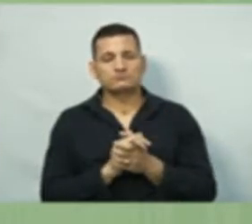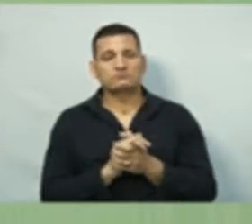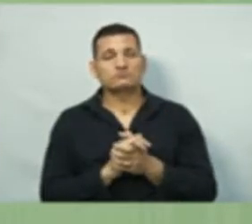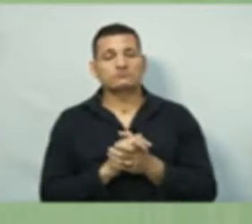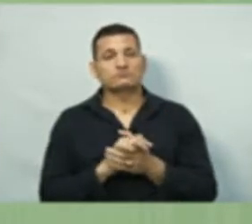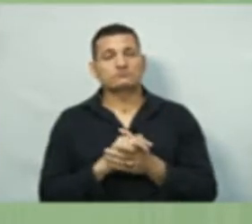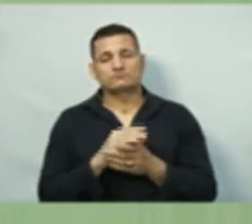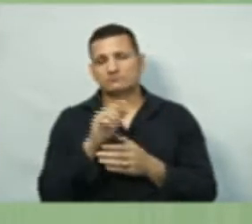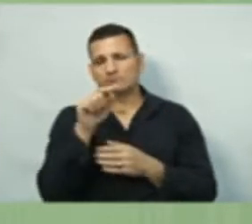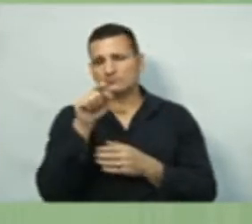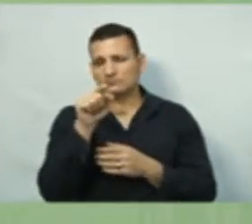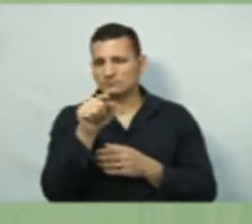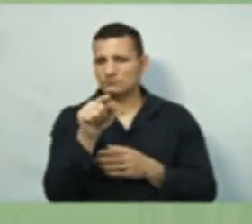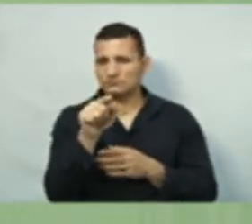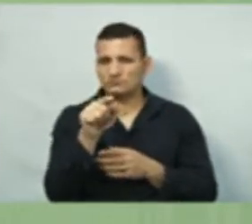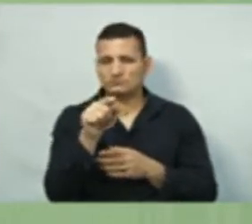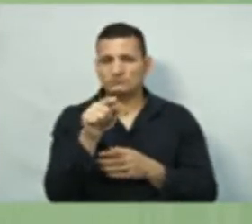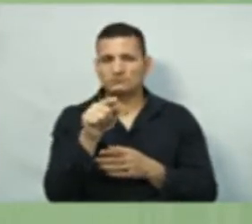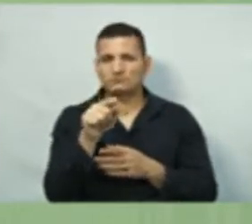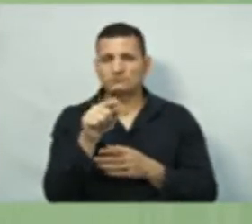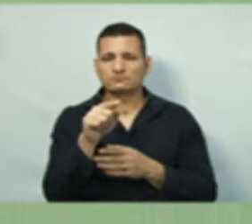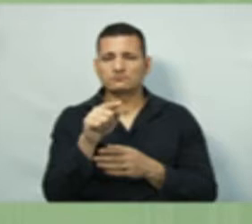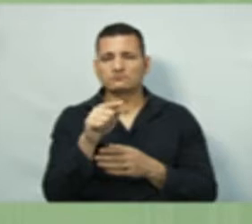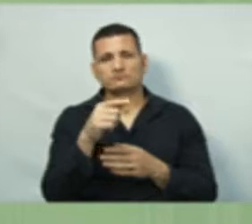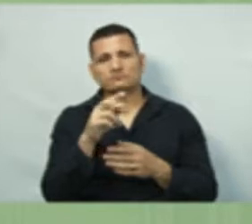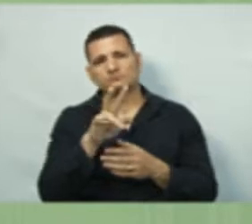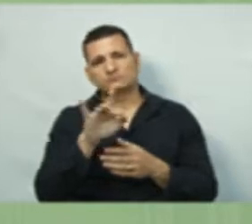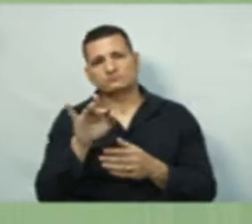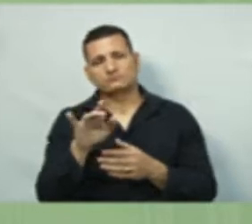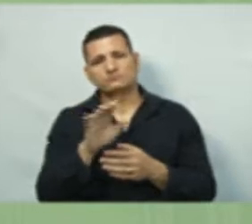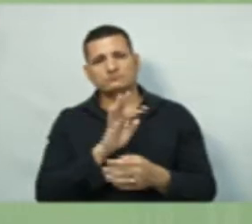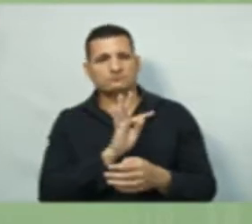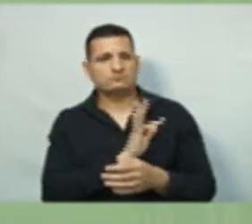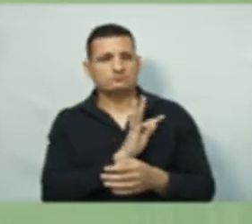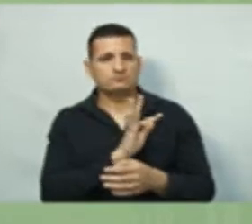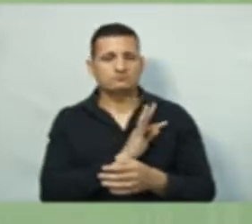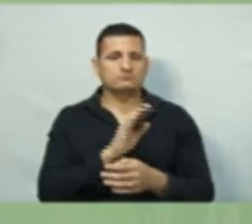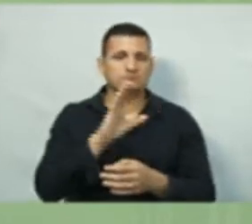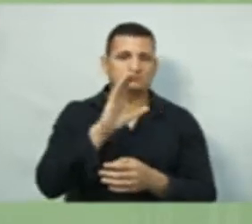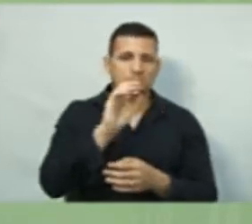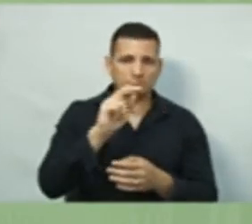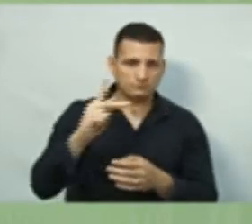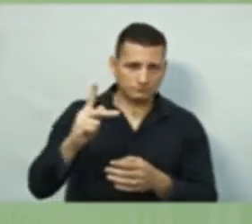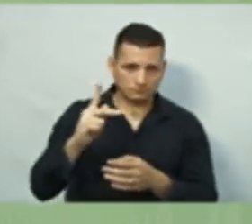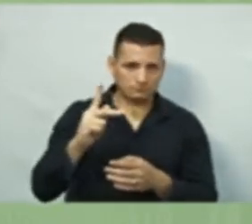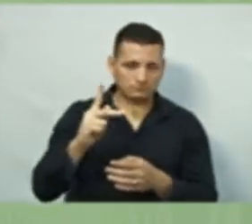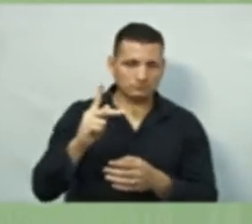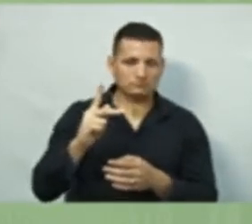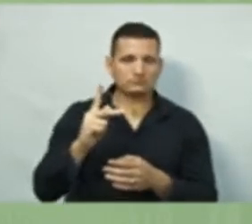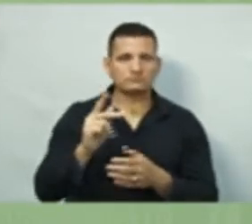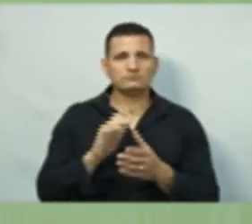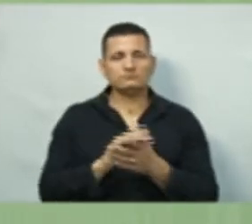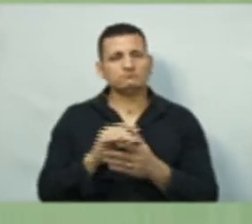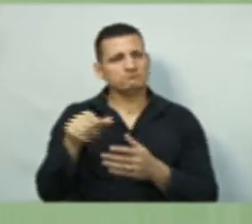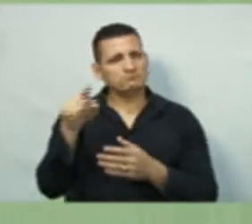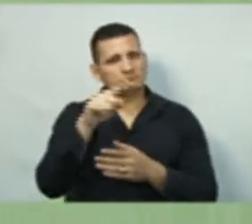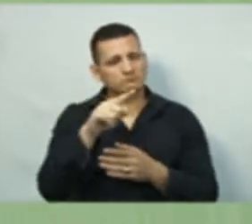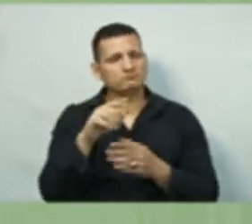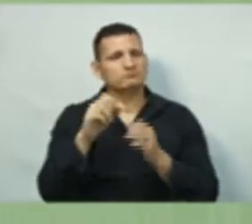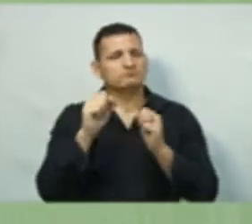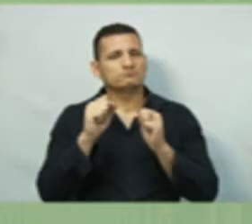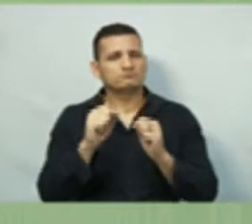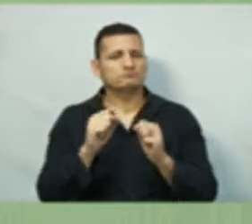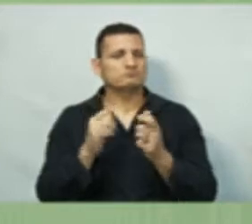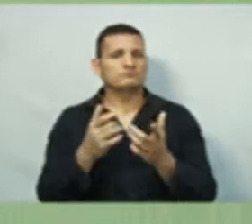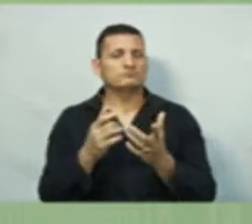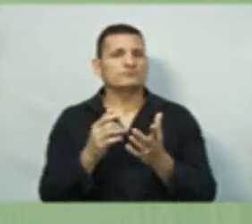você, que será um técnico em cooperativas, você pode ser chamado, na